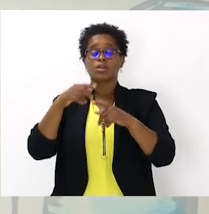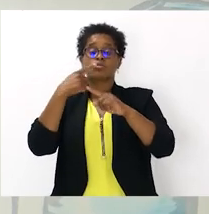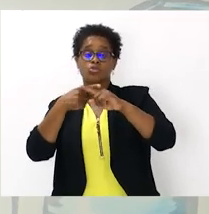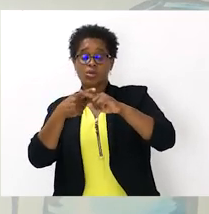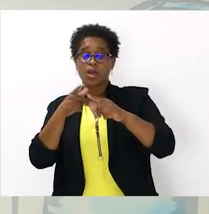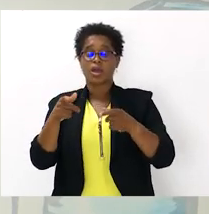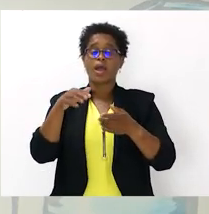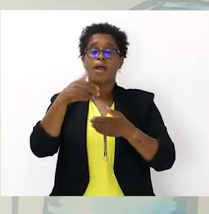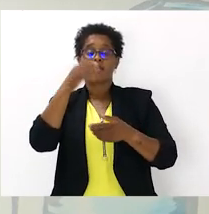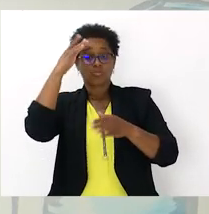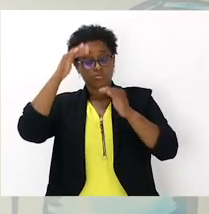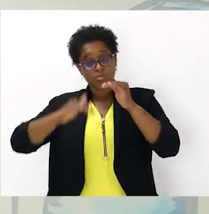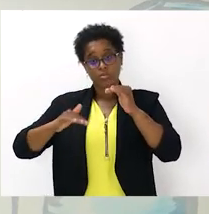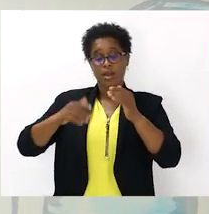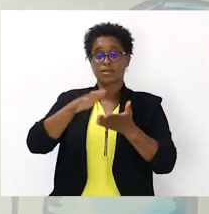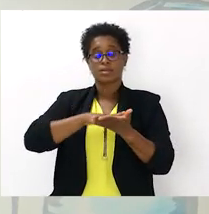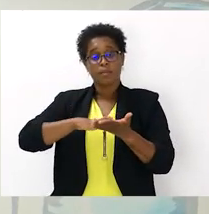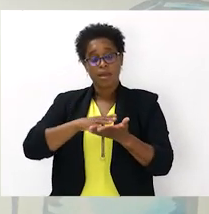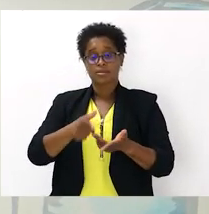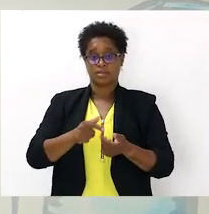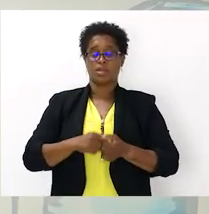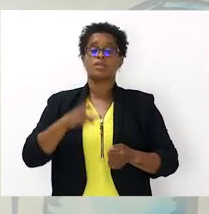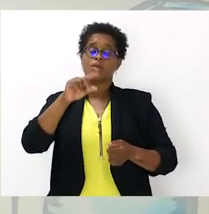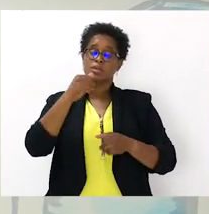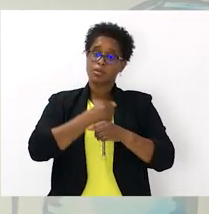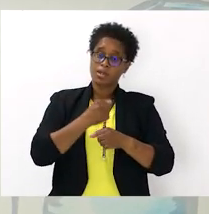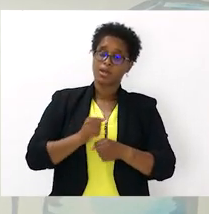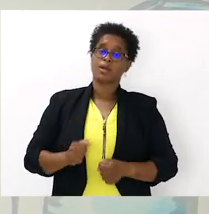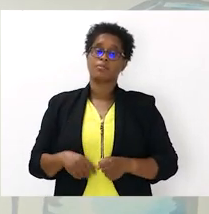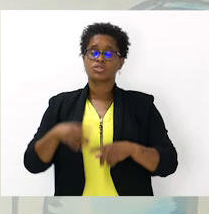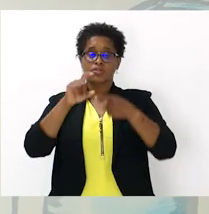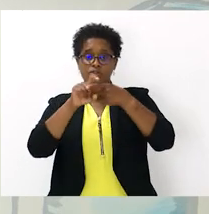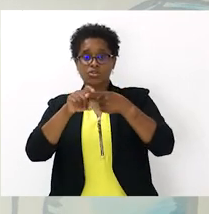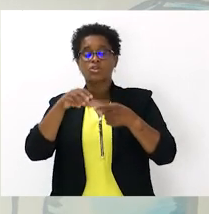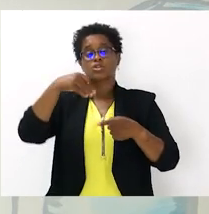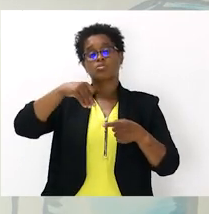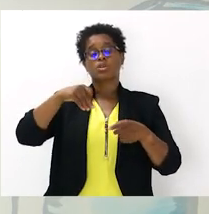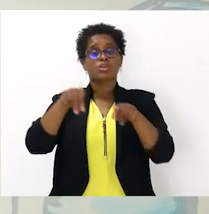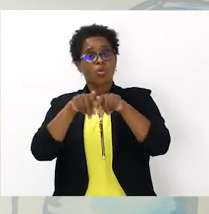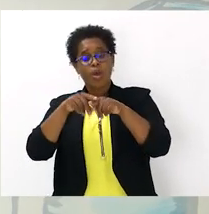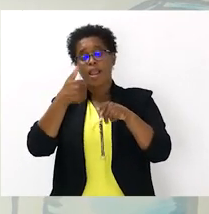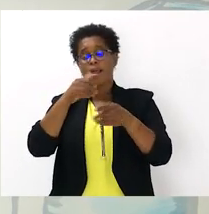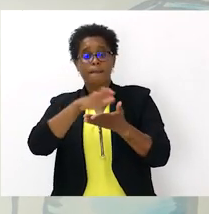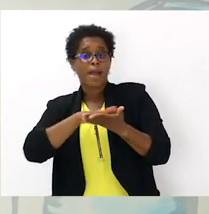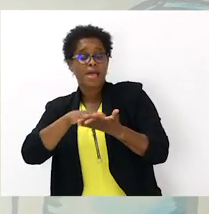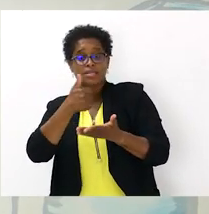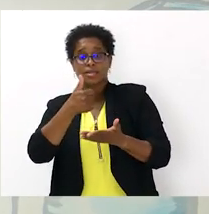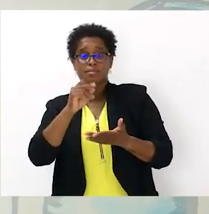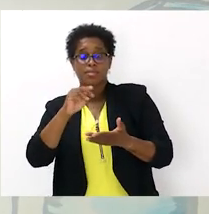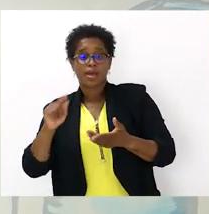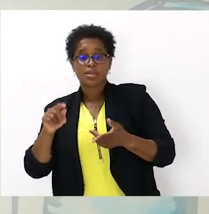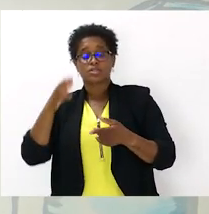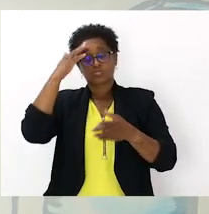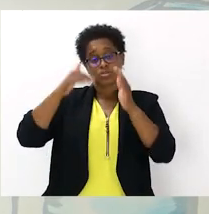multiplicar bases. Também vimos divisão de potência com a mesma base e expoentes diferentes.